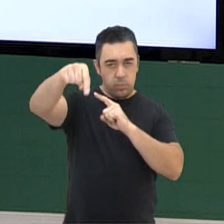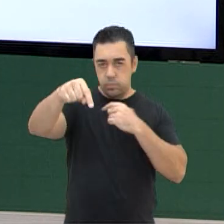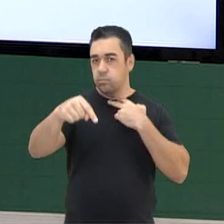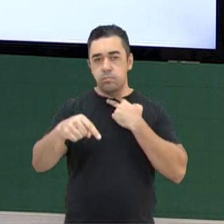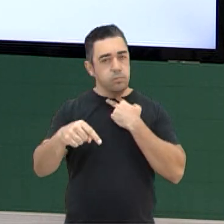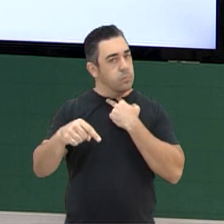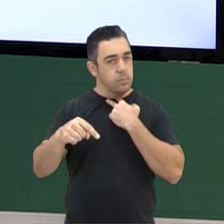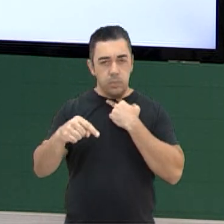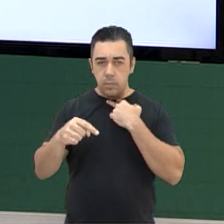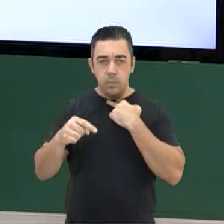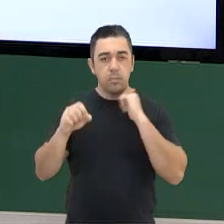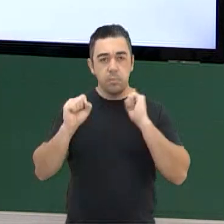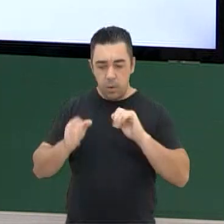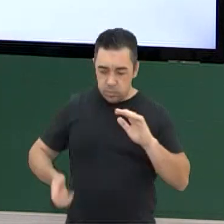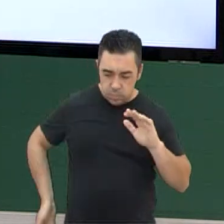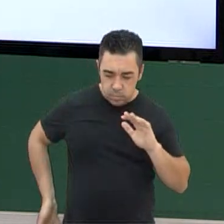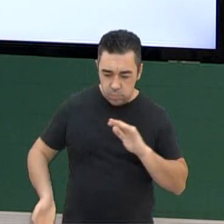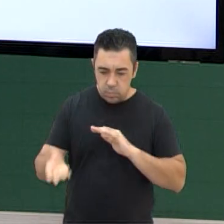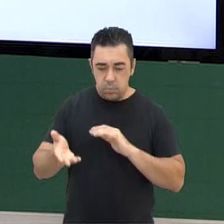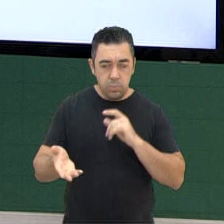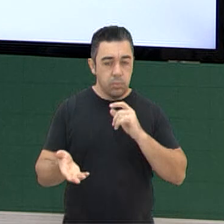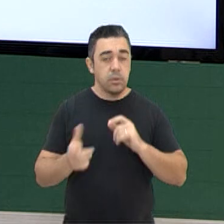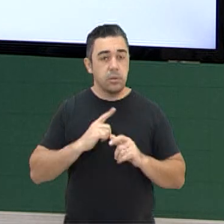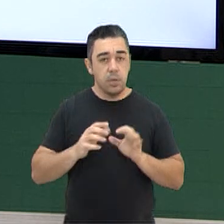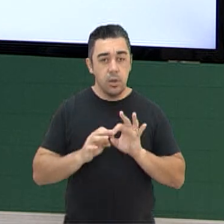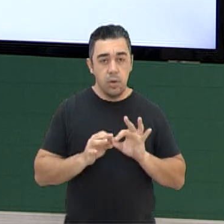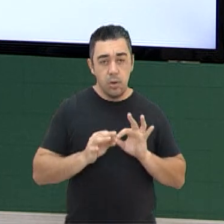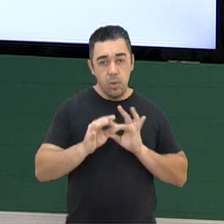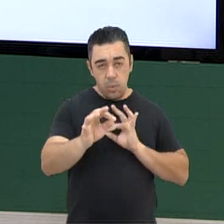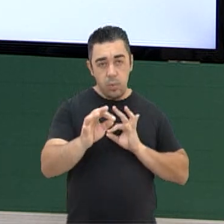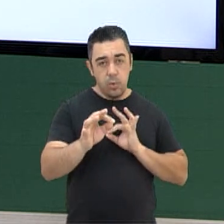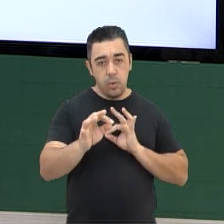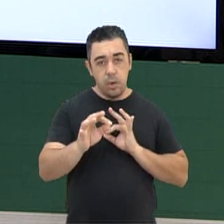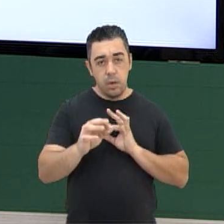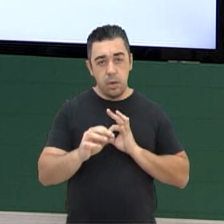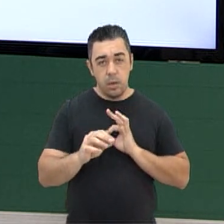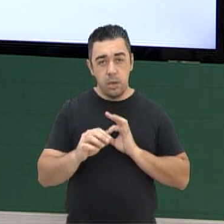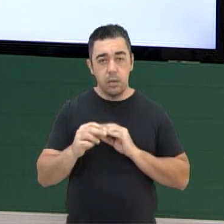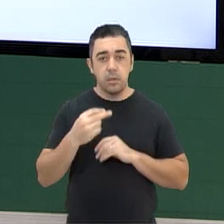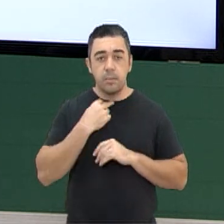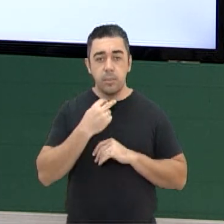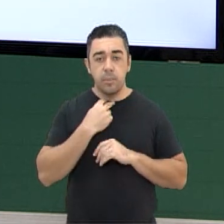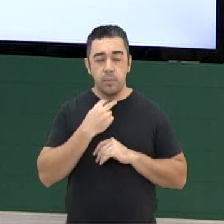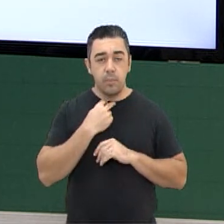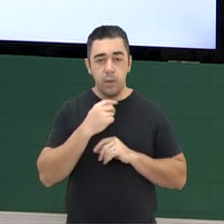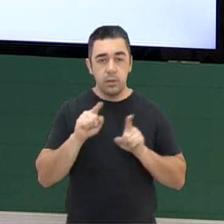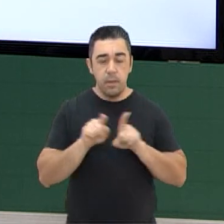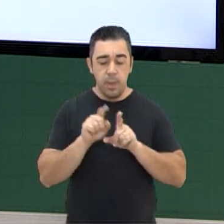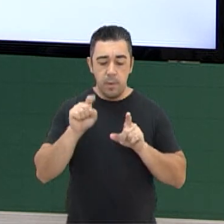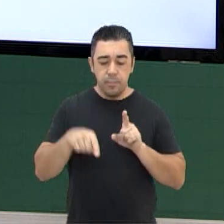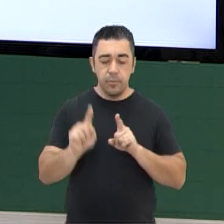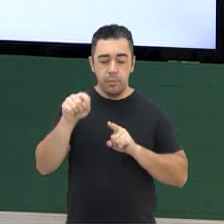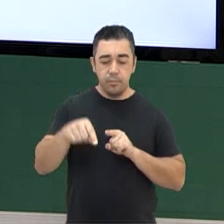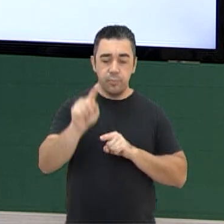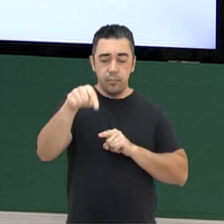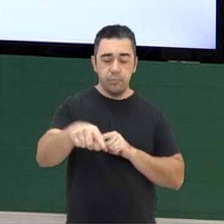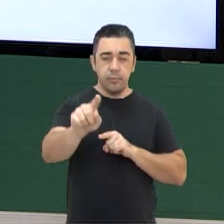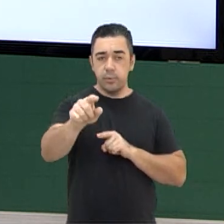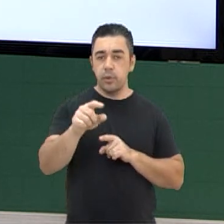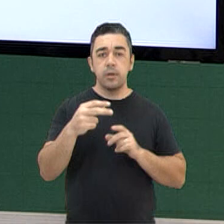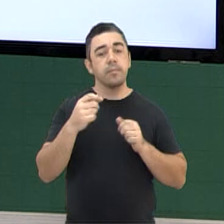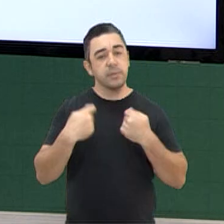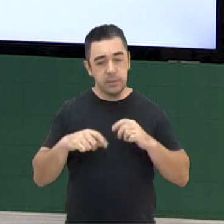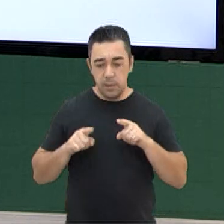mais alto ou com longa distância de modo que a bola vá quicando no solo.